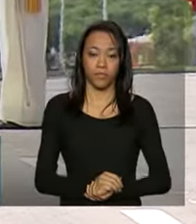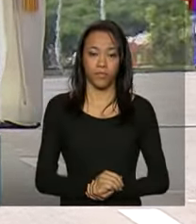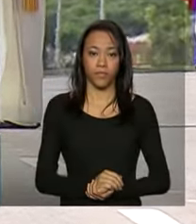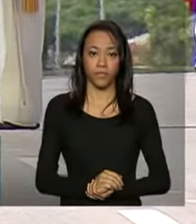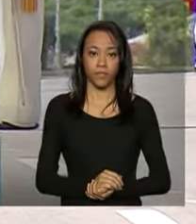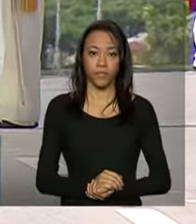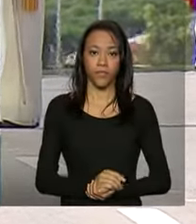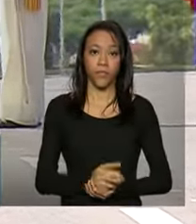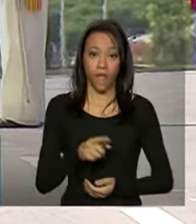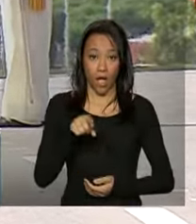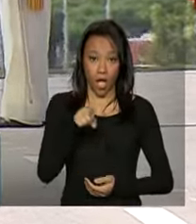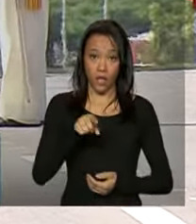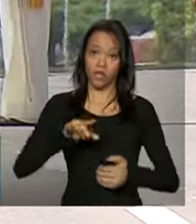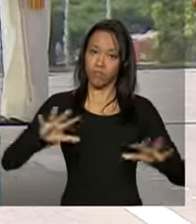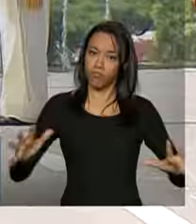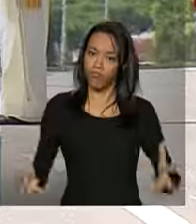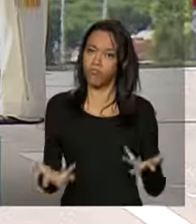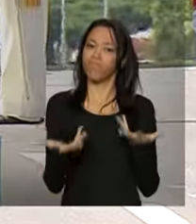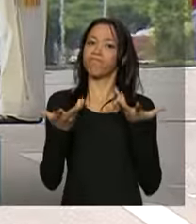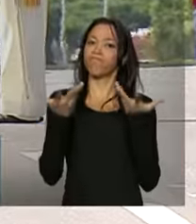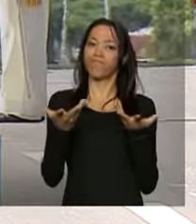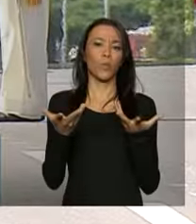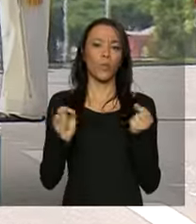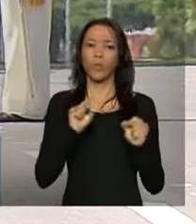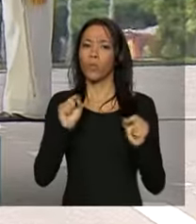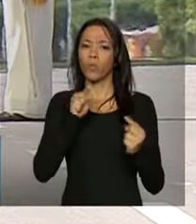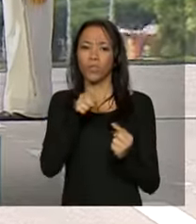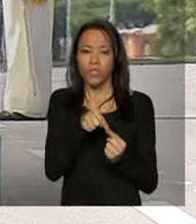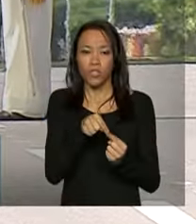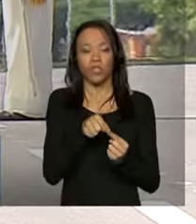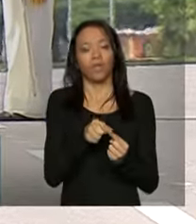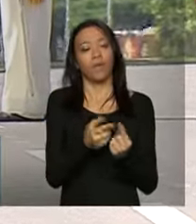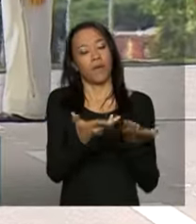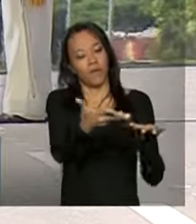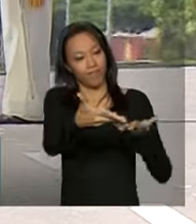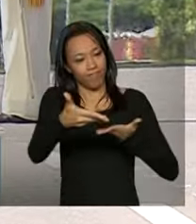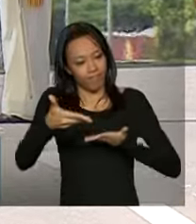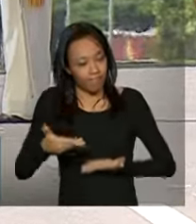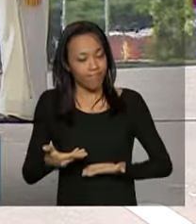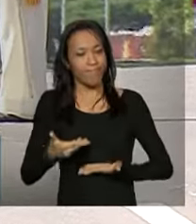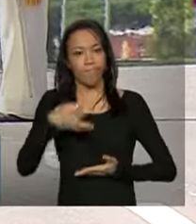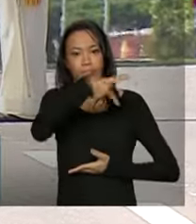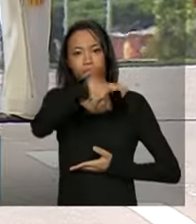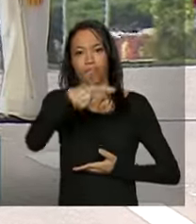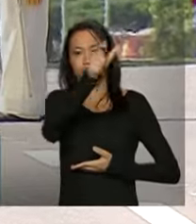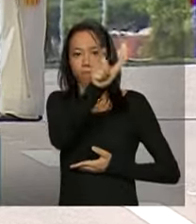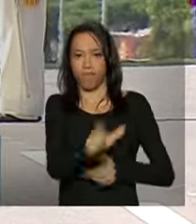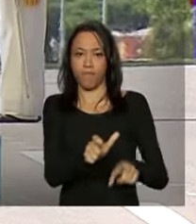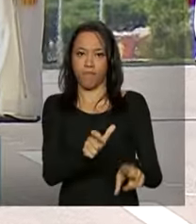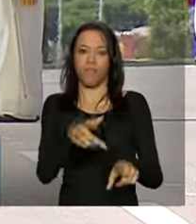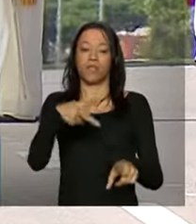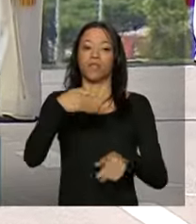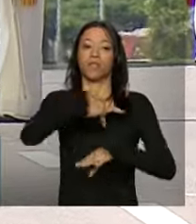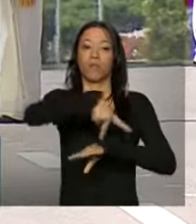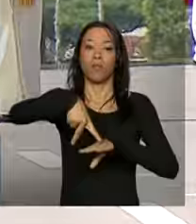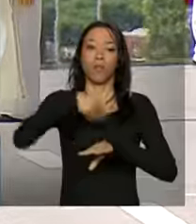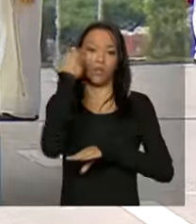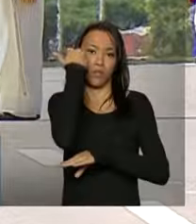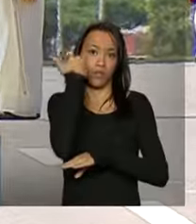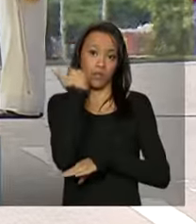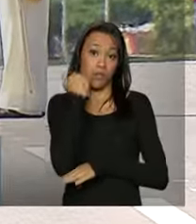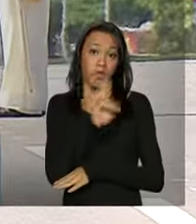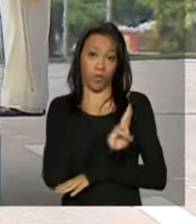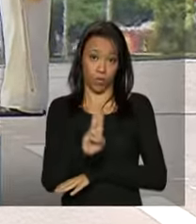A cerimônia oficial para receber a presidenta da República da Coreia, Park